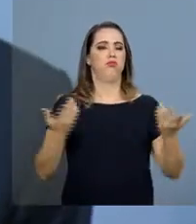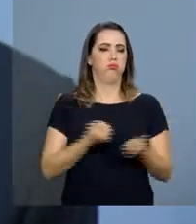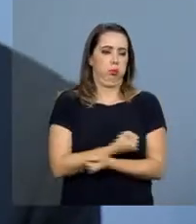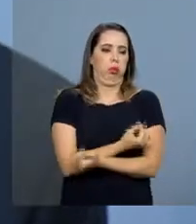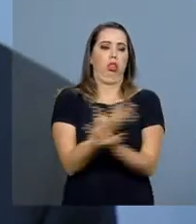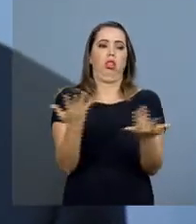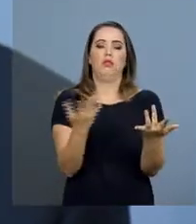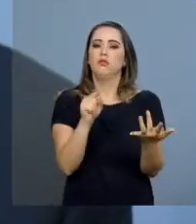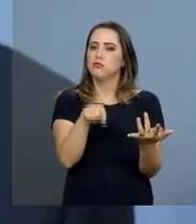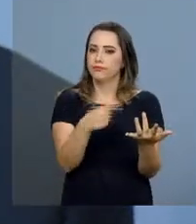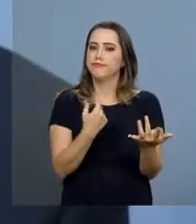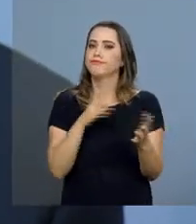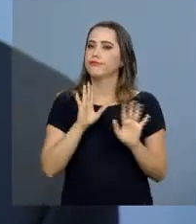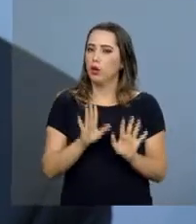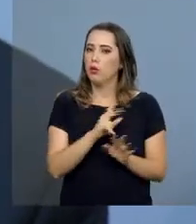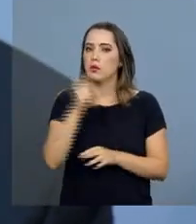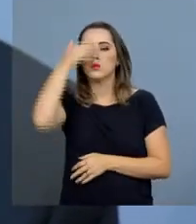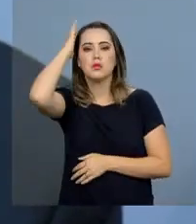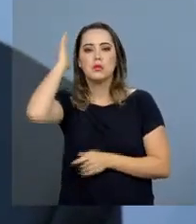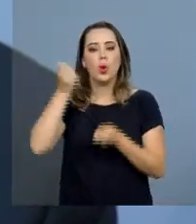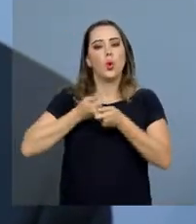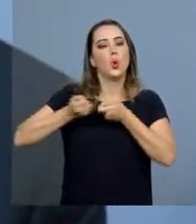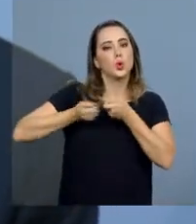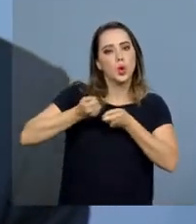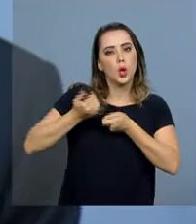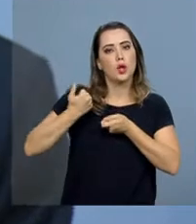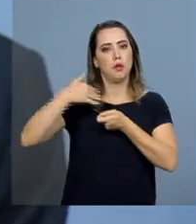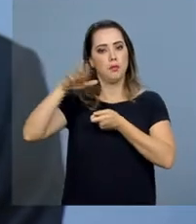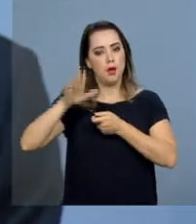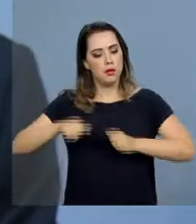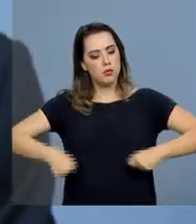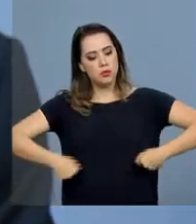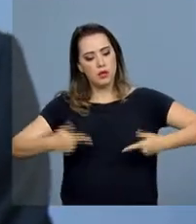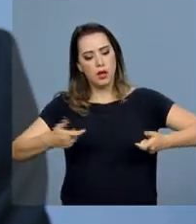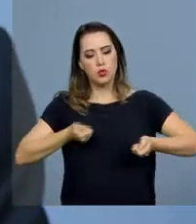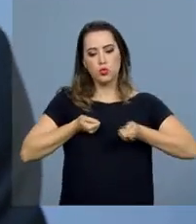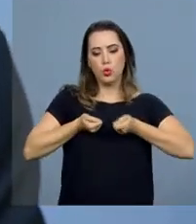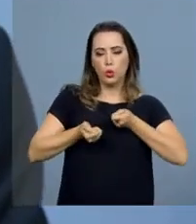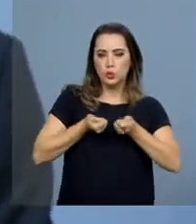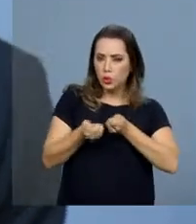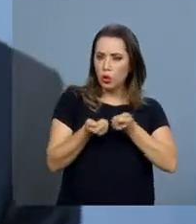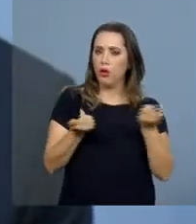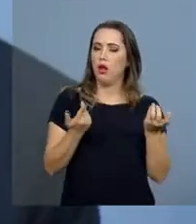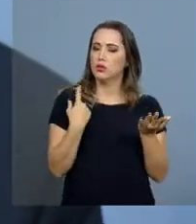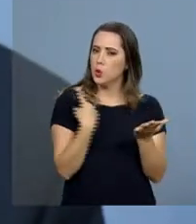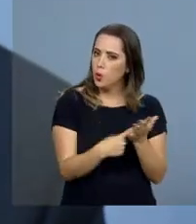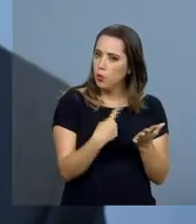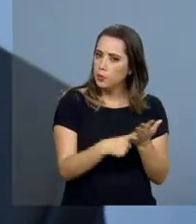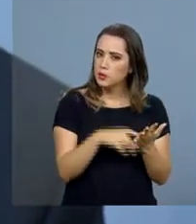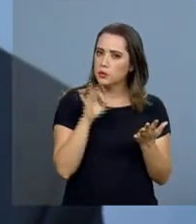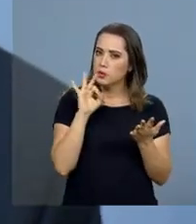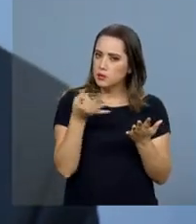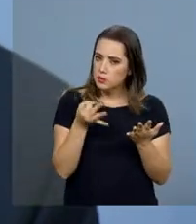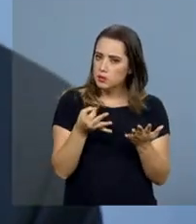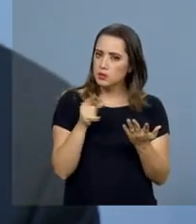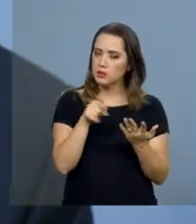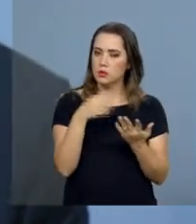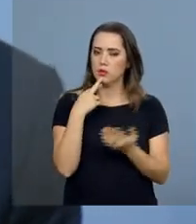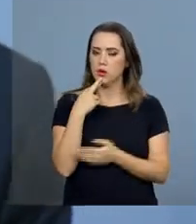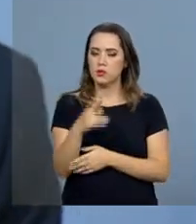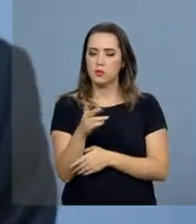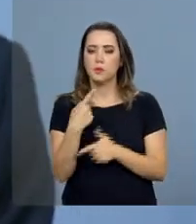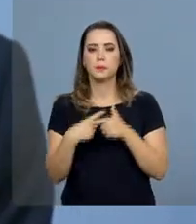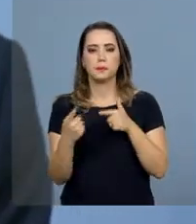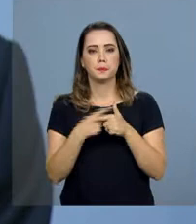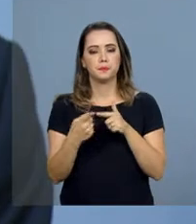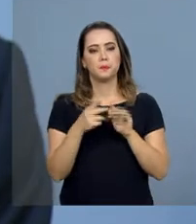presidente seu governo sua administração seus ministros estão comprometidos com a solução desse problema com